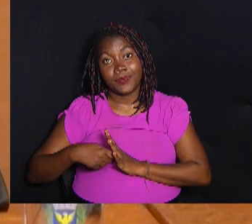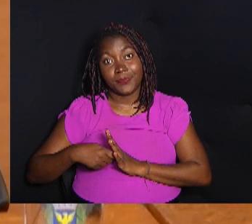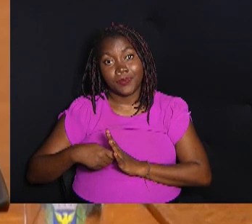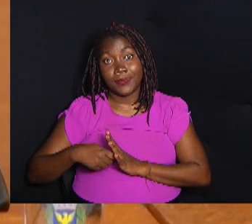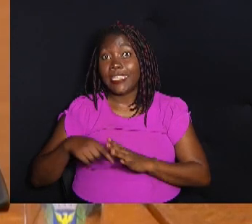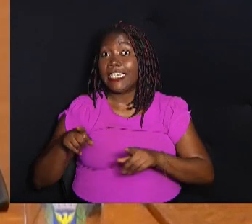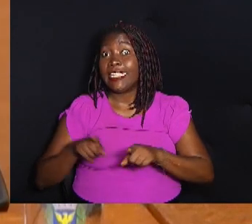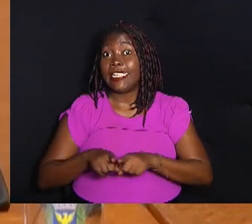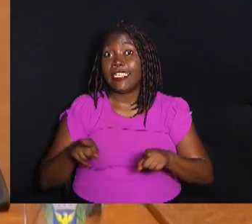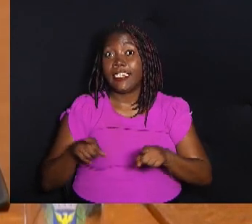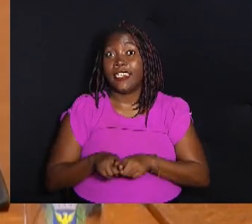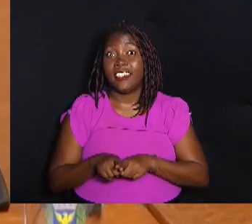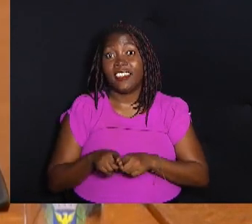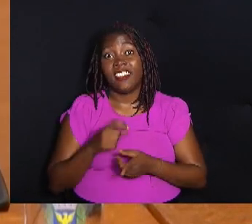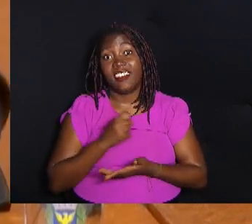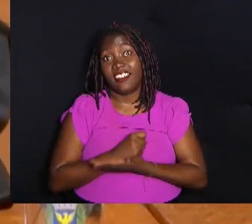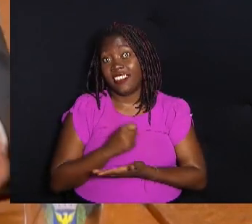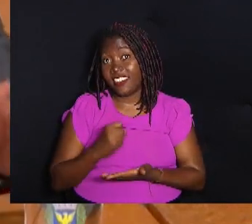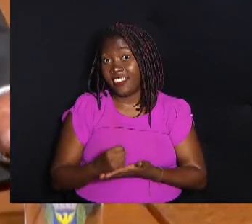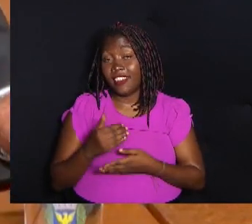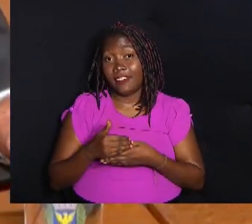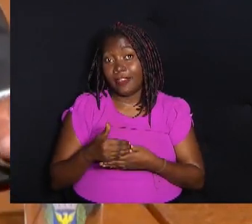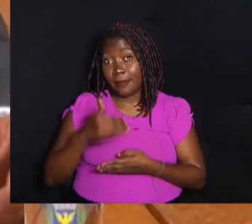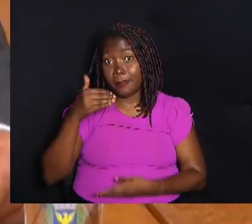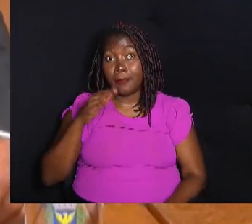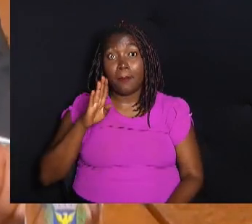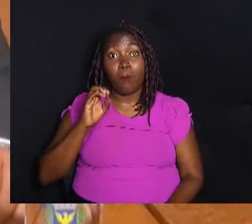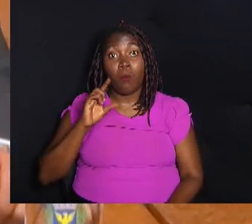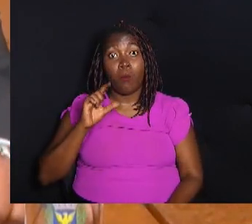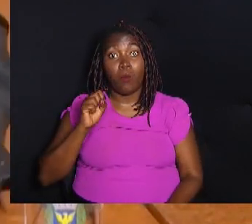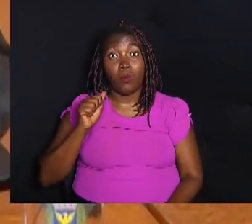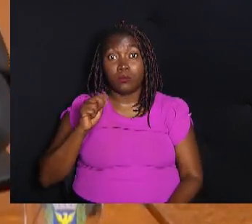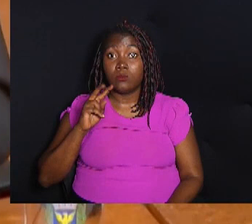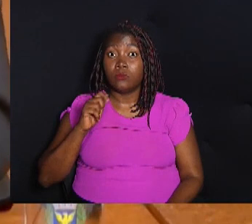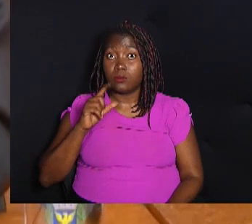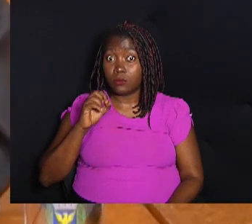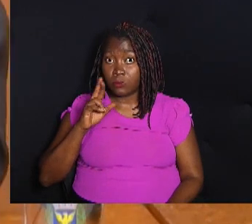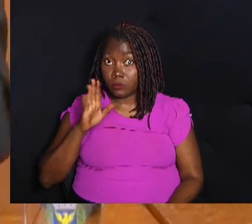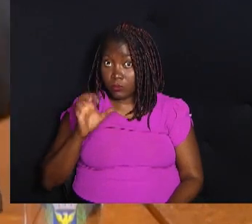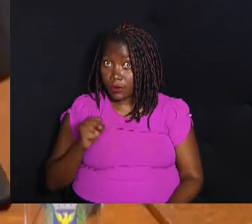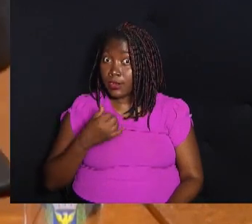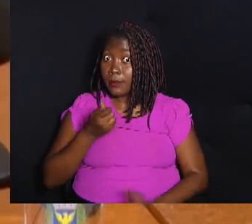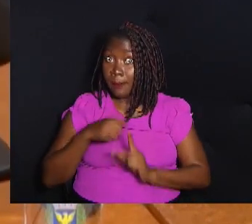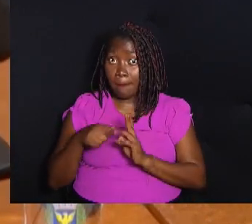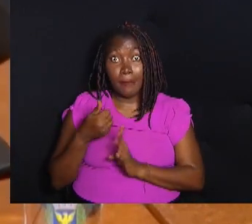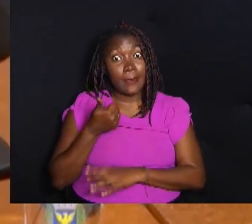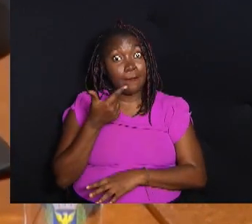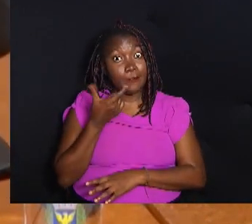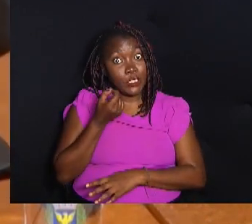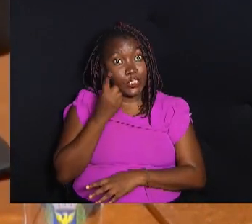e a licitação ela vai ficar aberta na bolsa de valores por 6 meses é isso mesmo né 120 dias